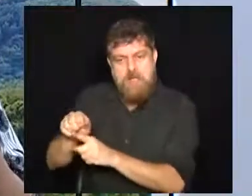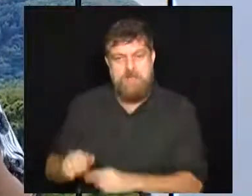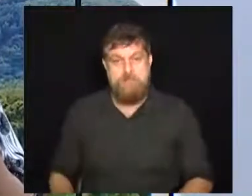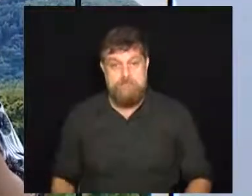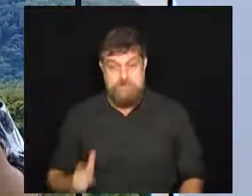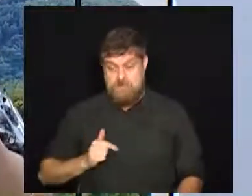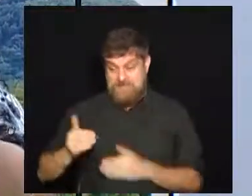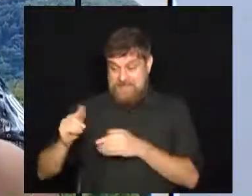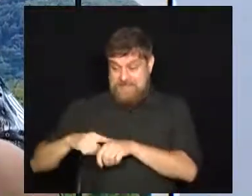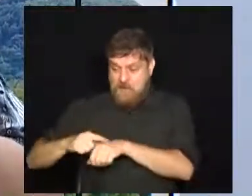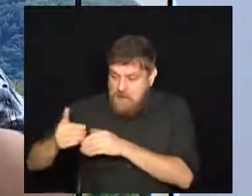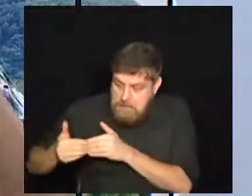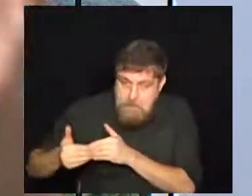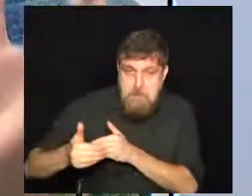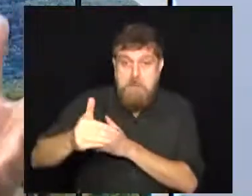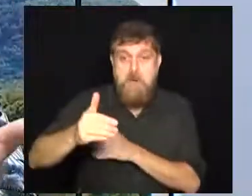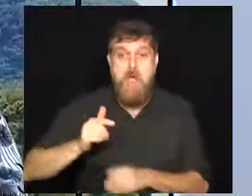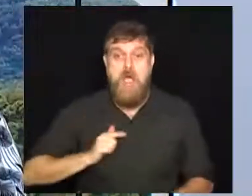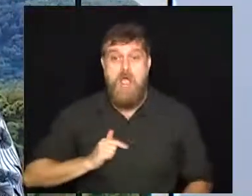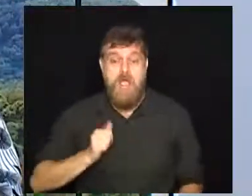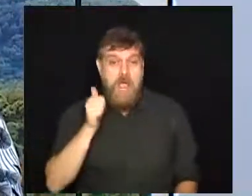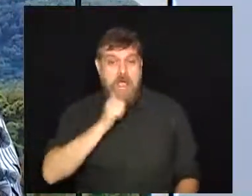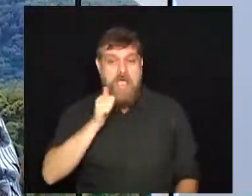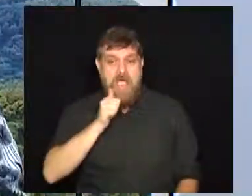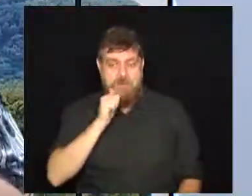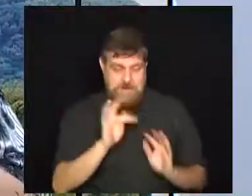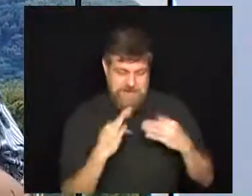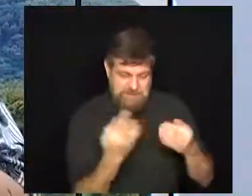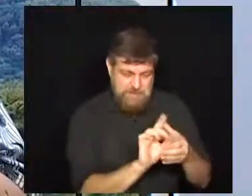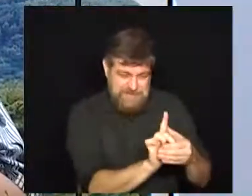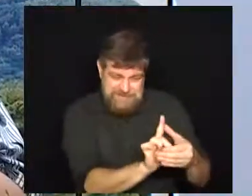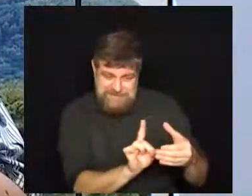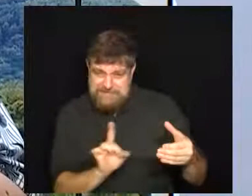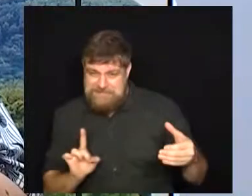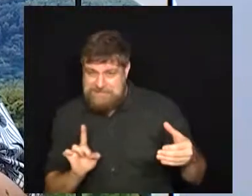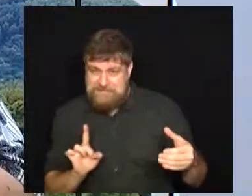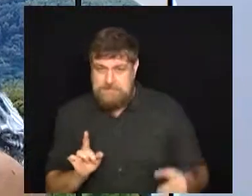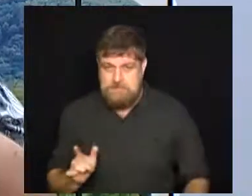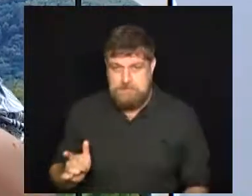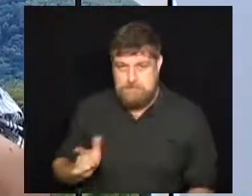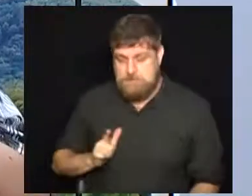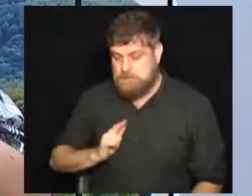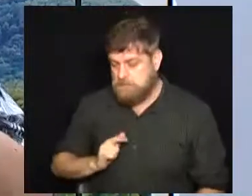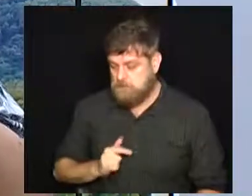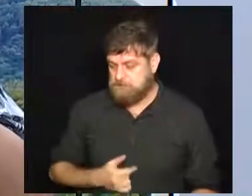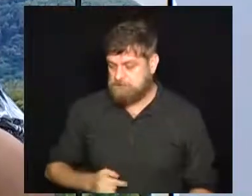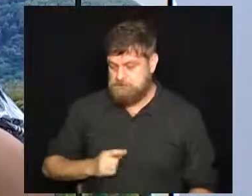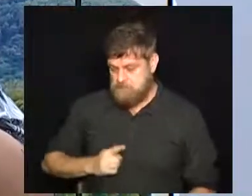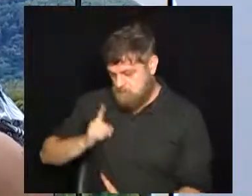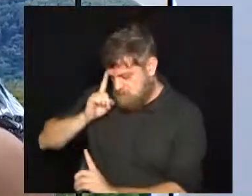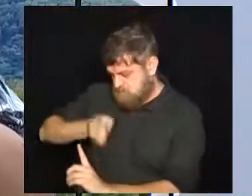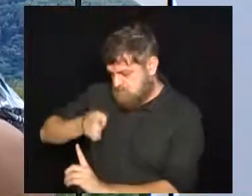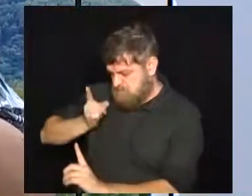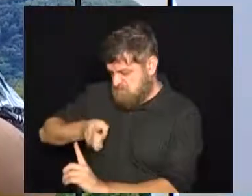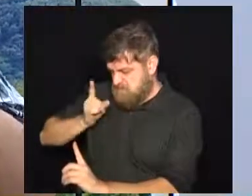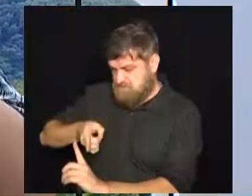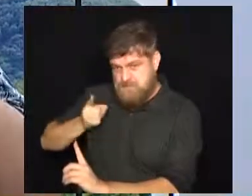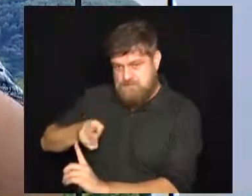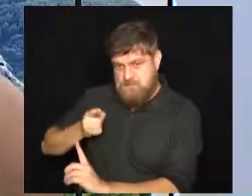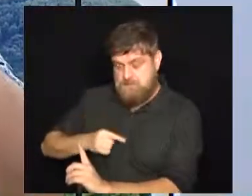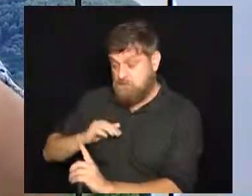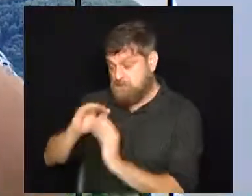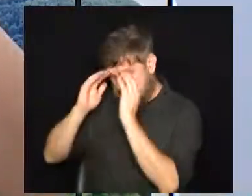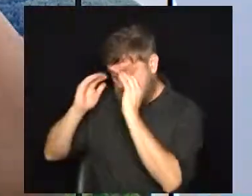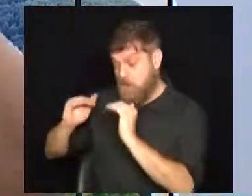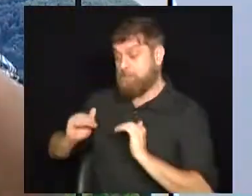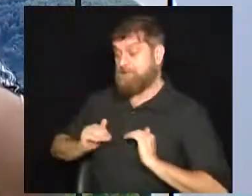desse momento que ele afastou ela das pessoas, que ele colocou o mundo dela como sendo apenas sobre